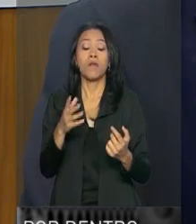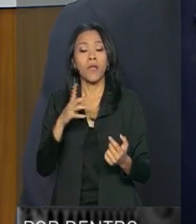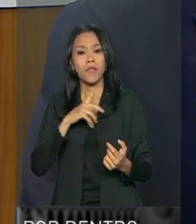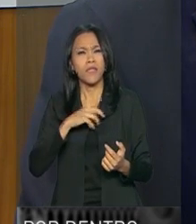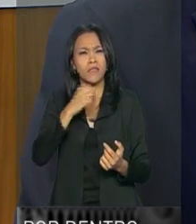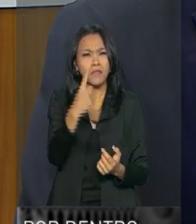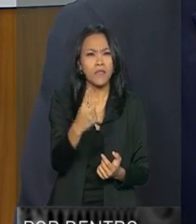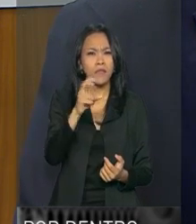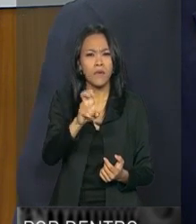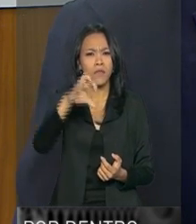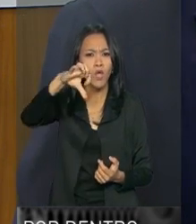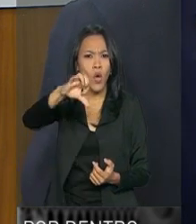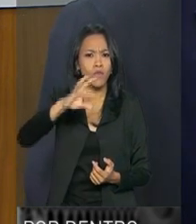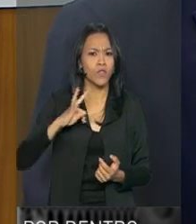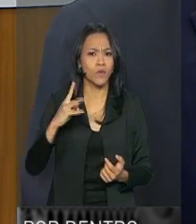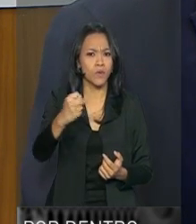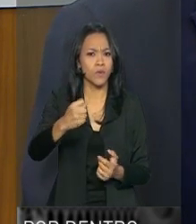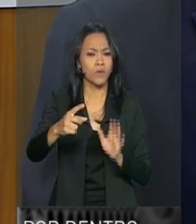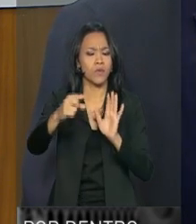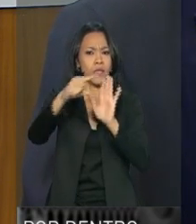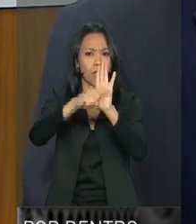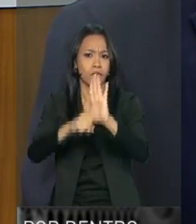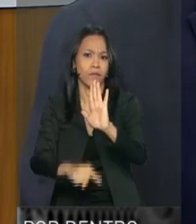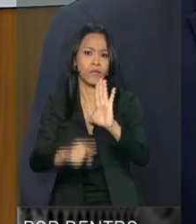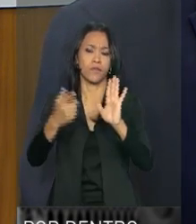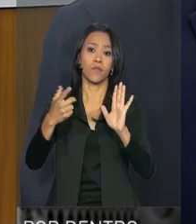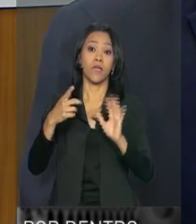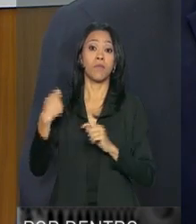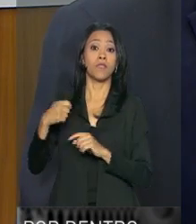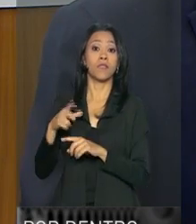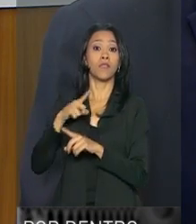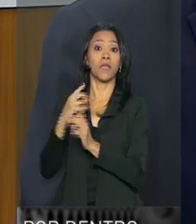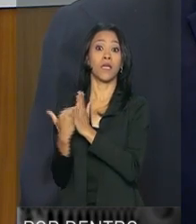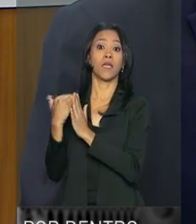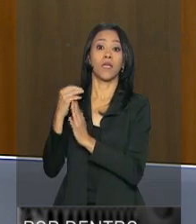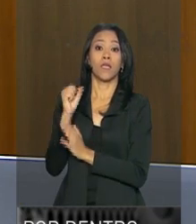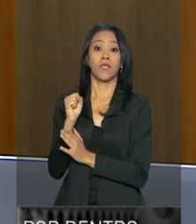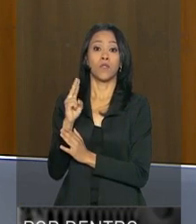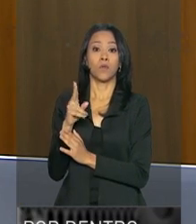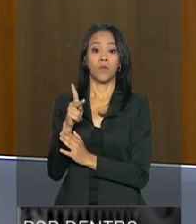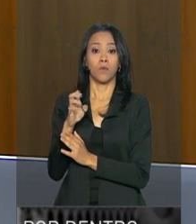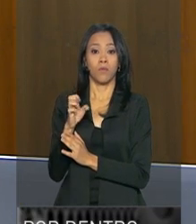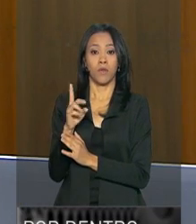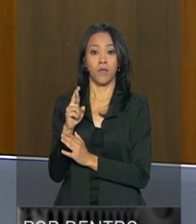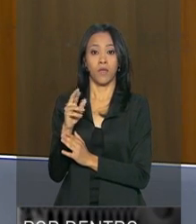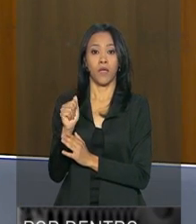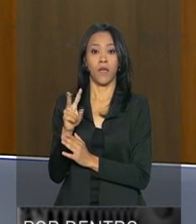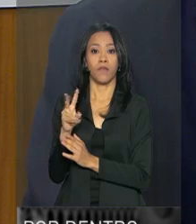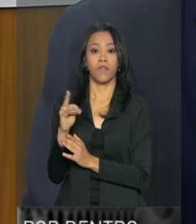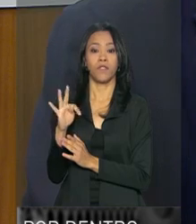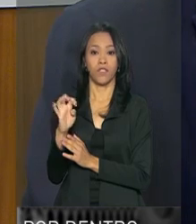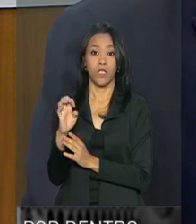159 no total é preciso que o restante do governo tem um superávit de pelo menos 100 bilhões já que a previdência